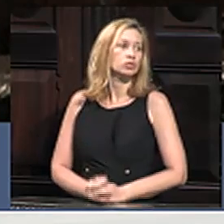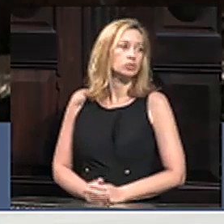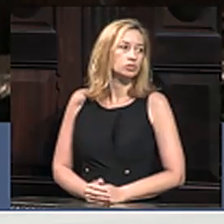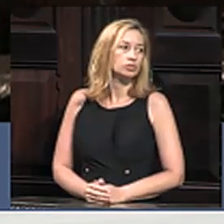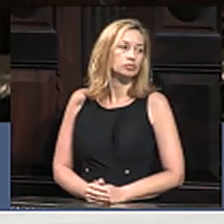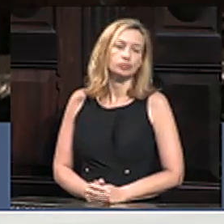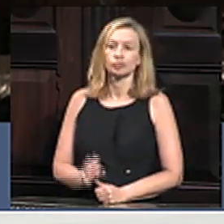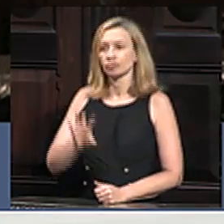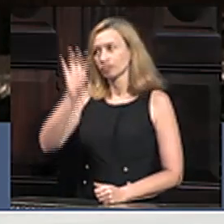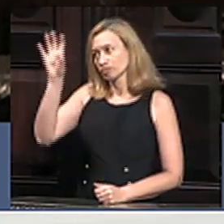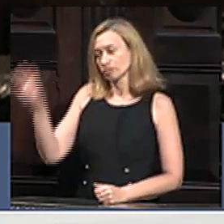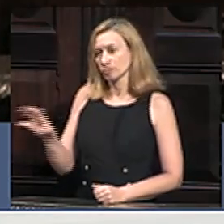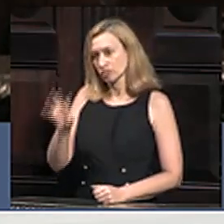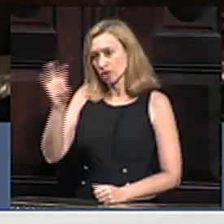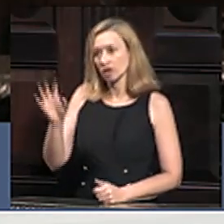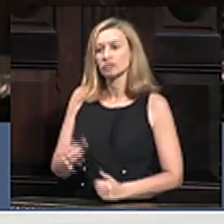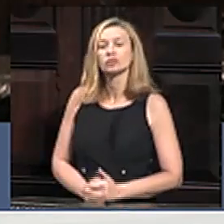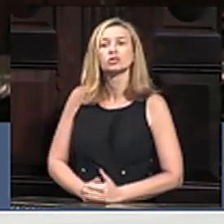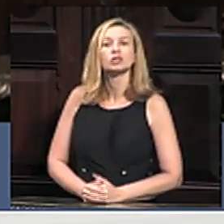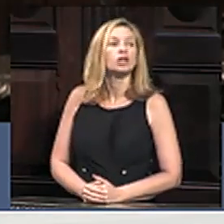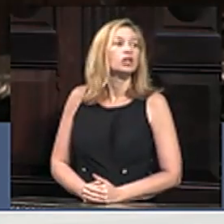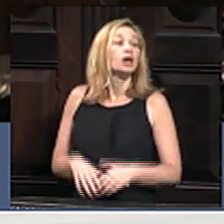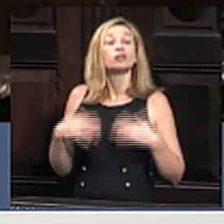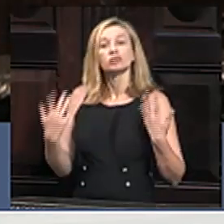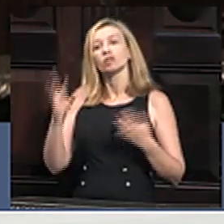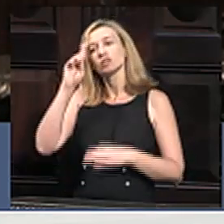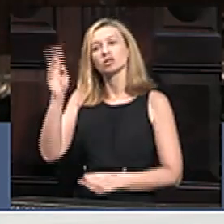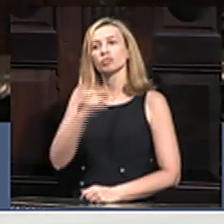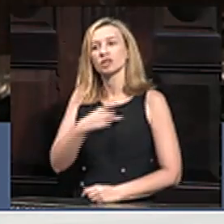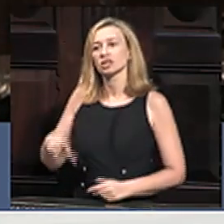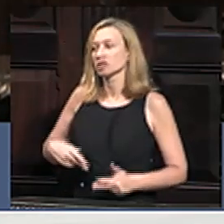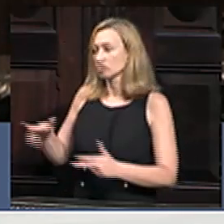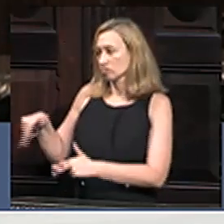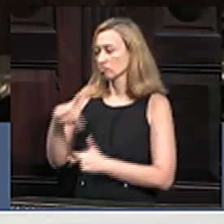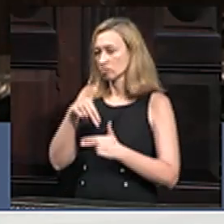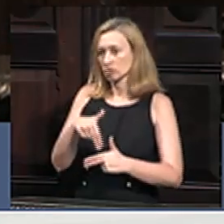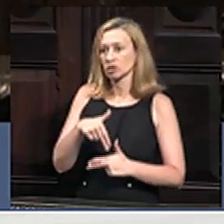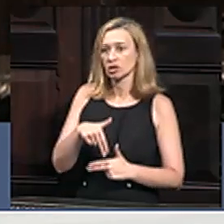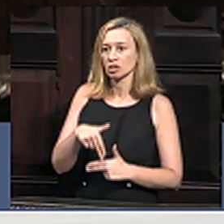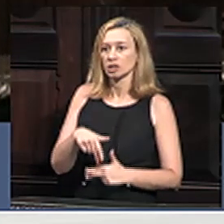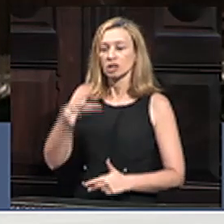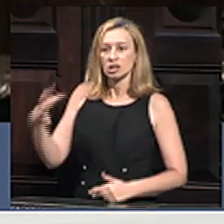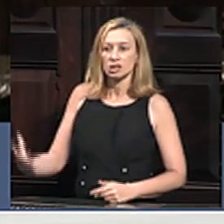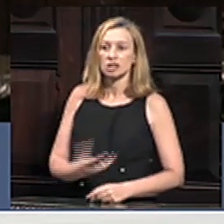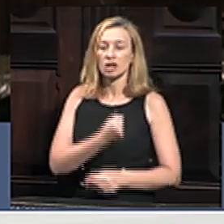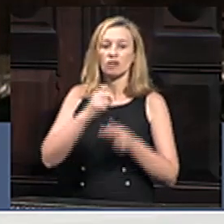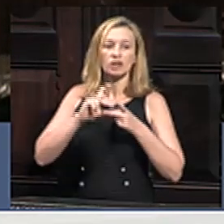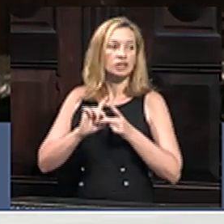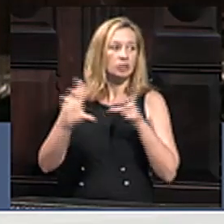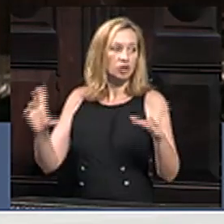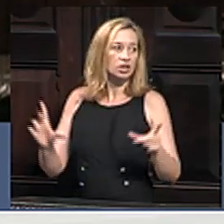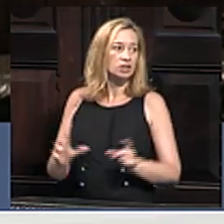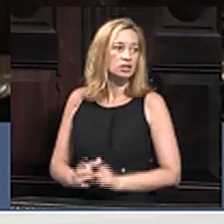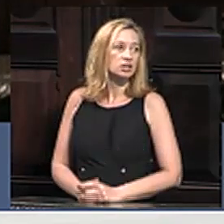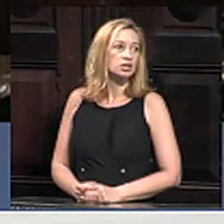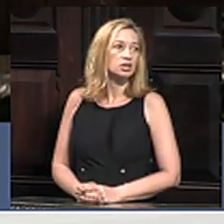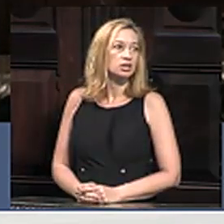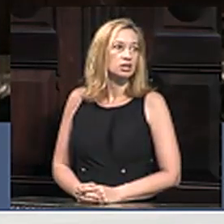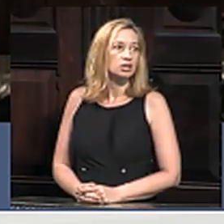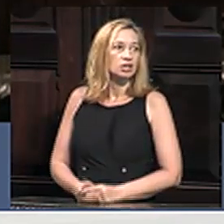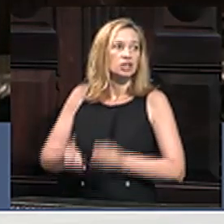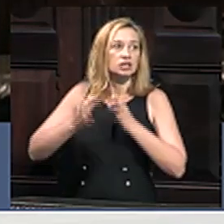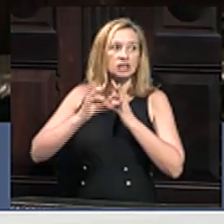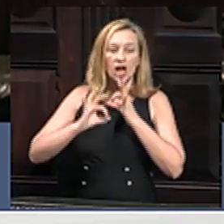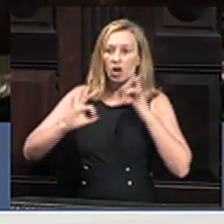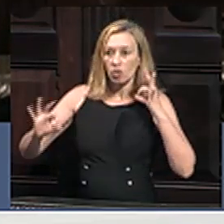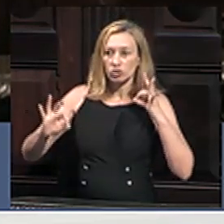nos estados. Então, senhor presidente, venho a esta tribuna dizer: salve a democracia, que está longe ainda